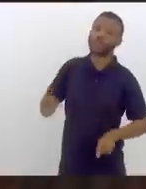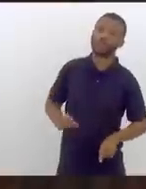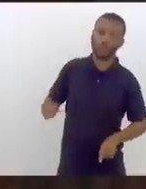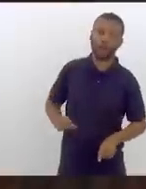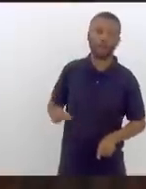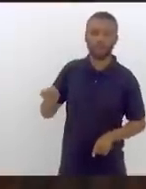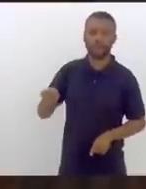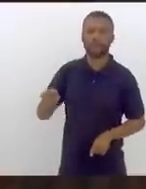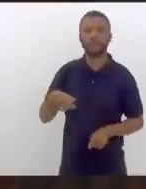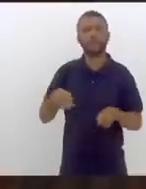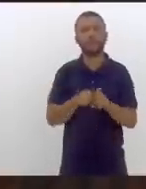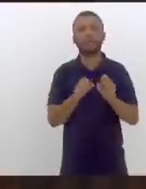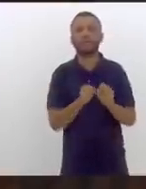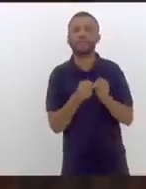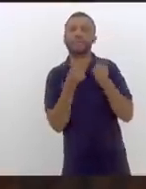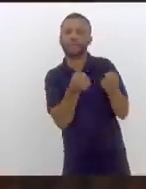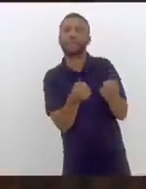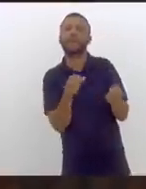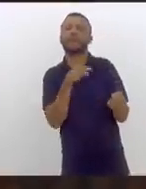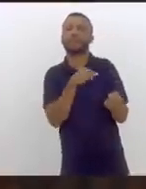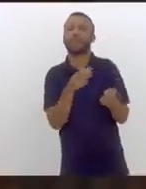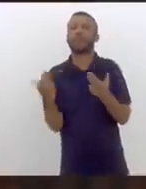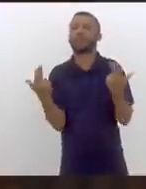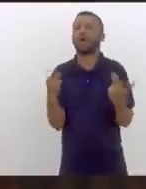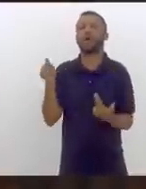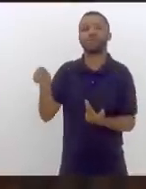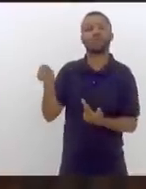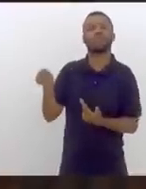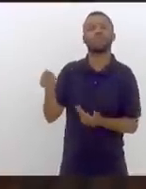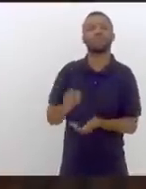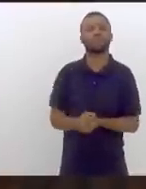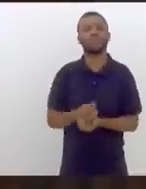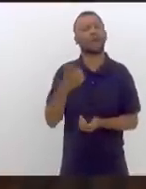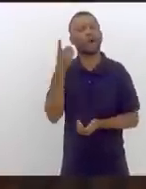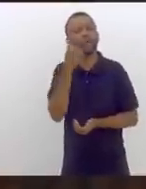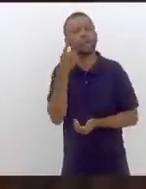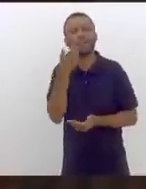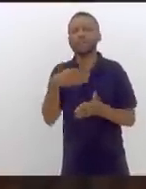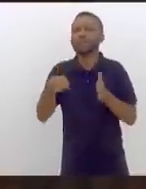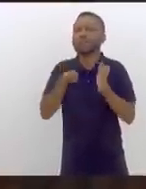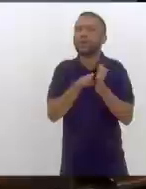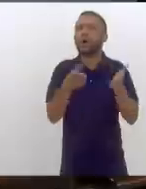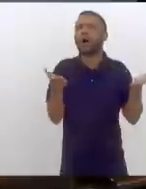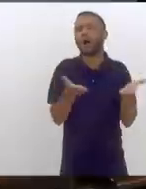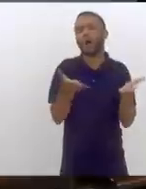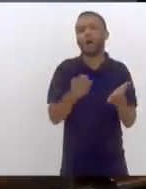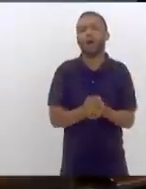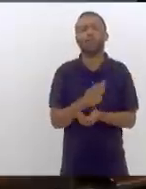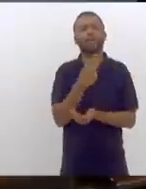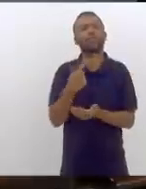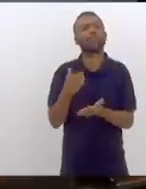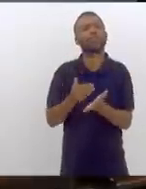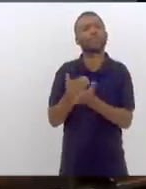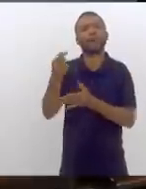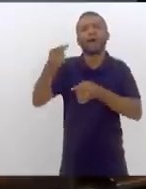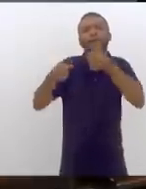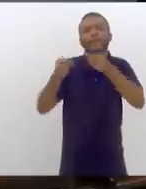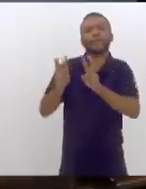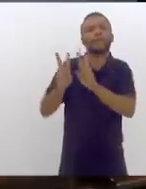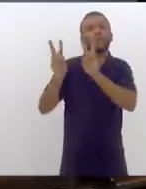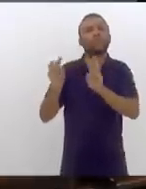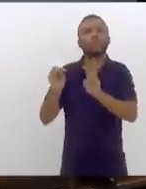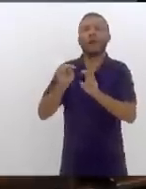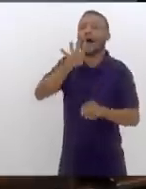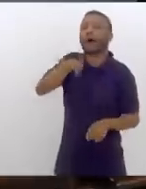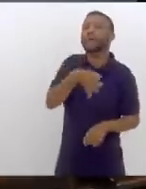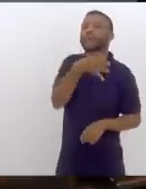como que o farei o Nobre Deputado chegou agora e nós estamos começando a debater sobre a questão da